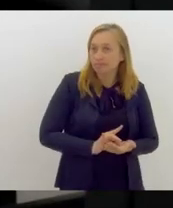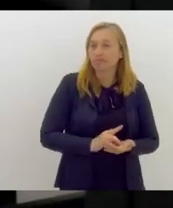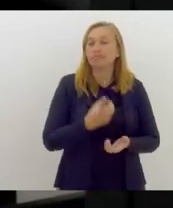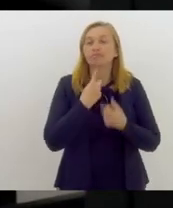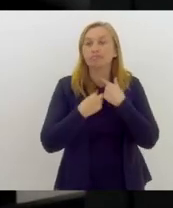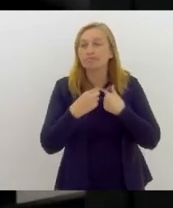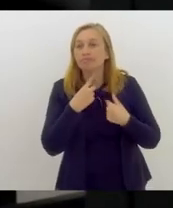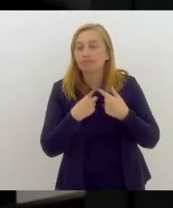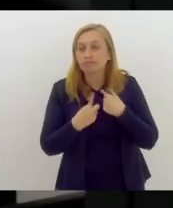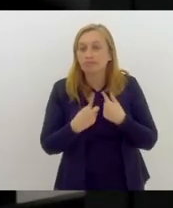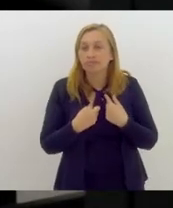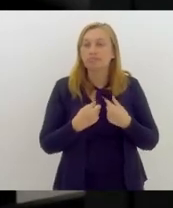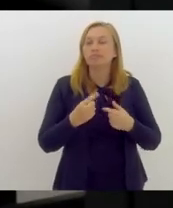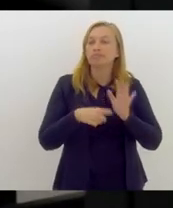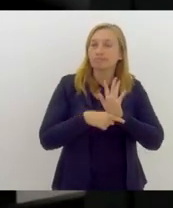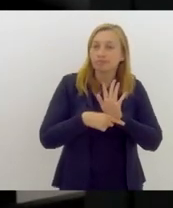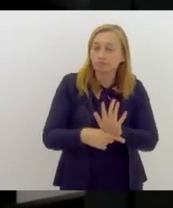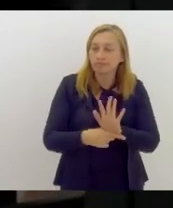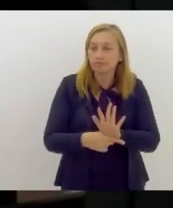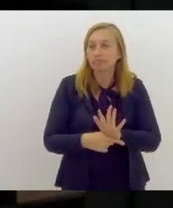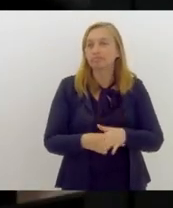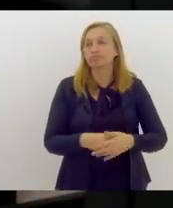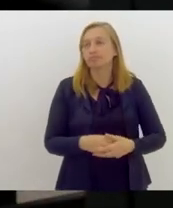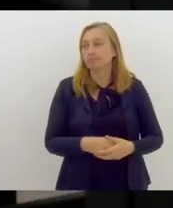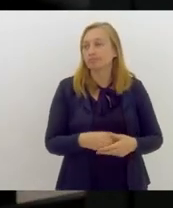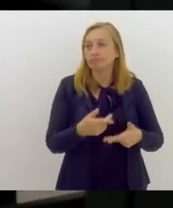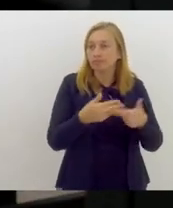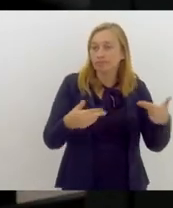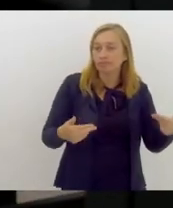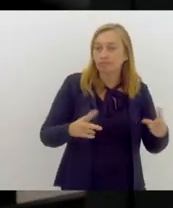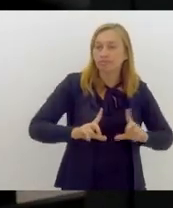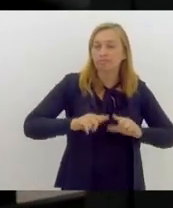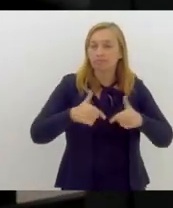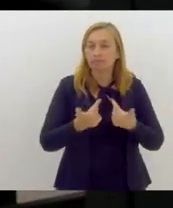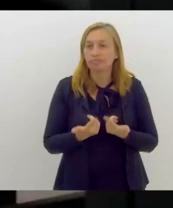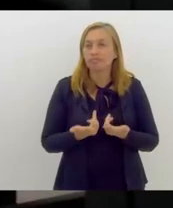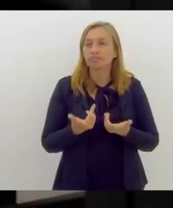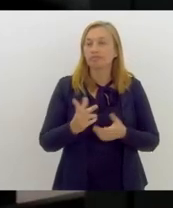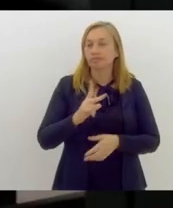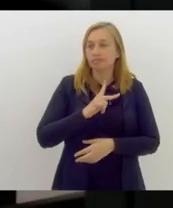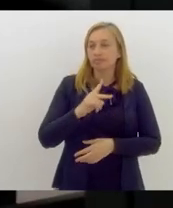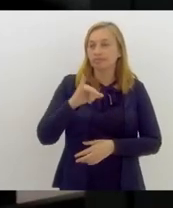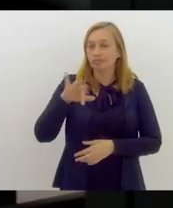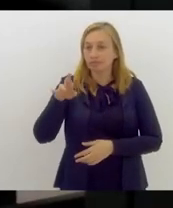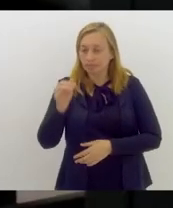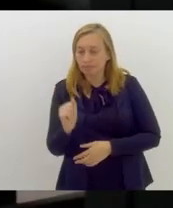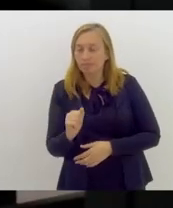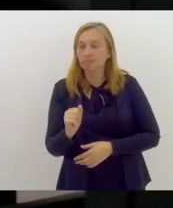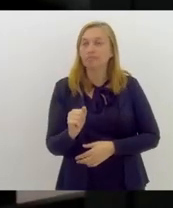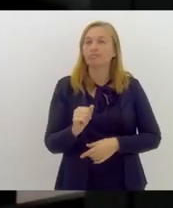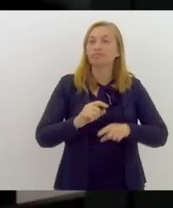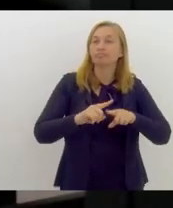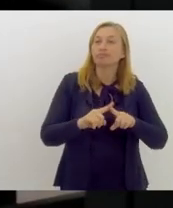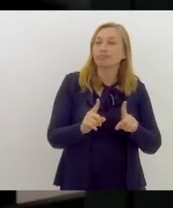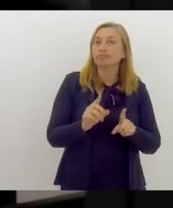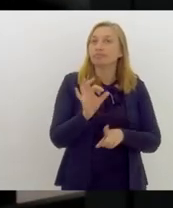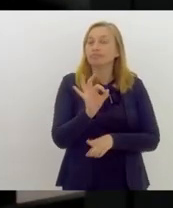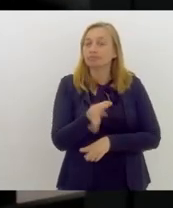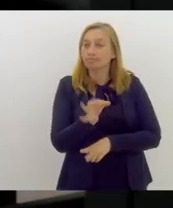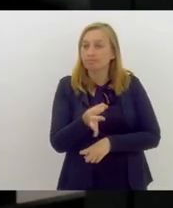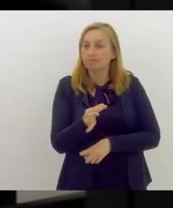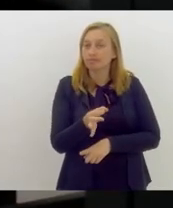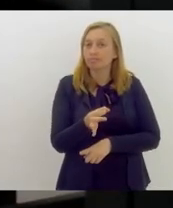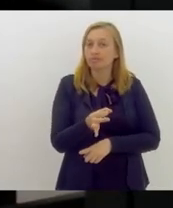vontade de ajudar foram feitas diversos ações a própria arayara fez diversas ações mas fato é que